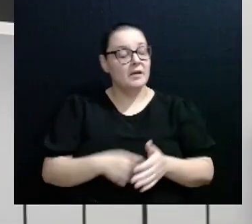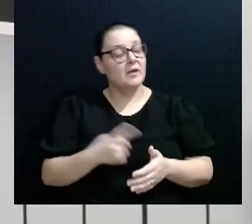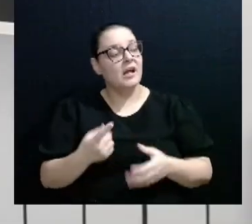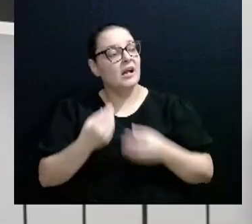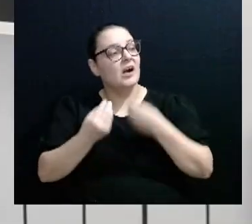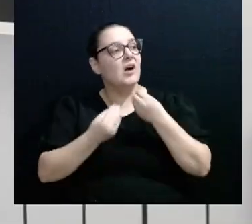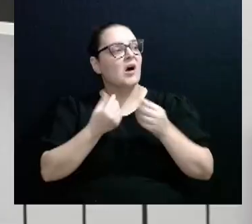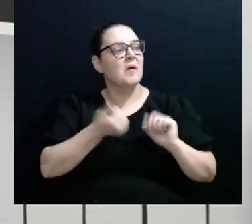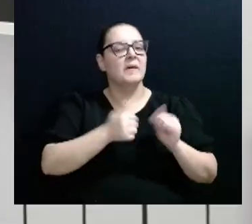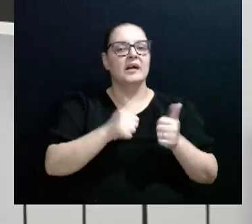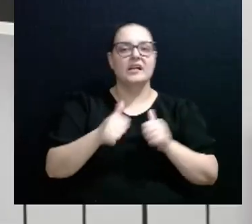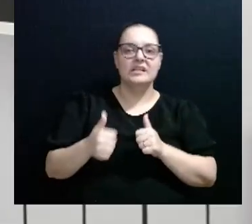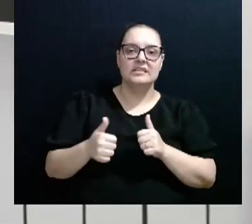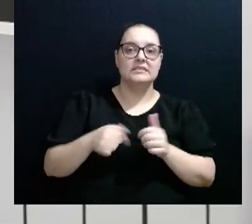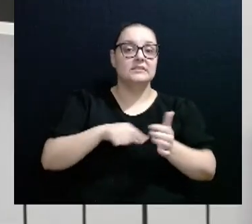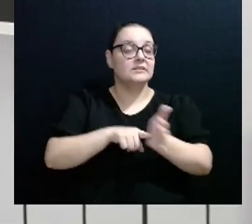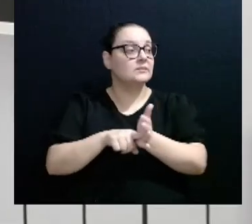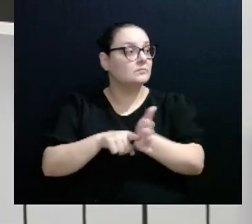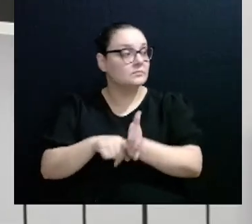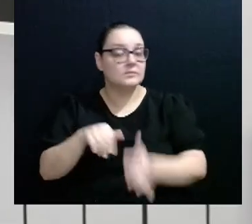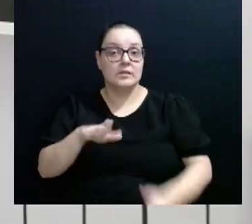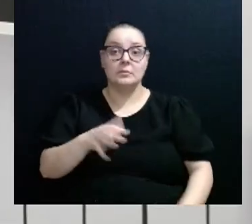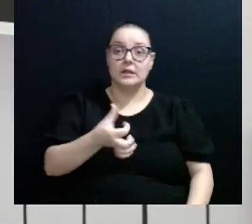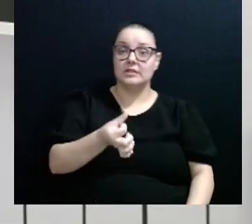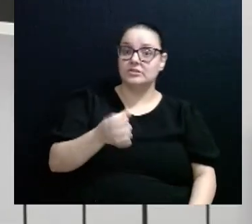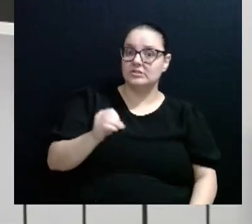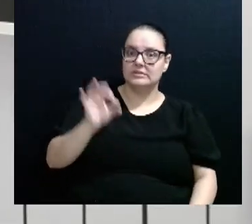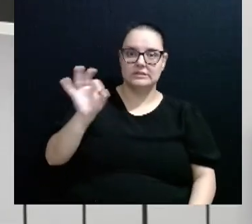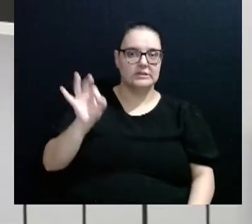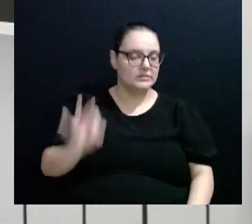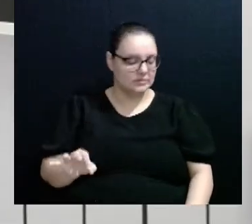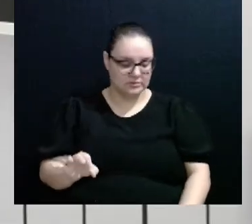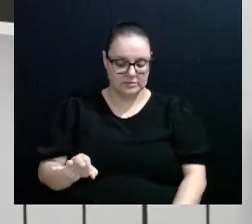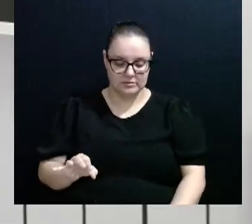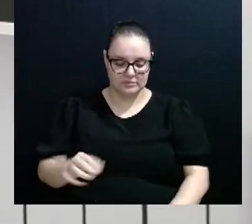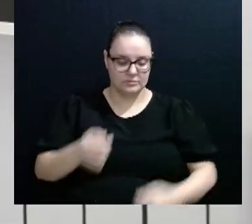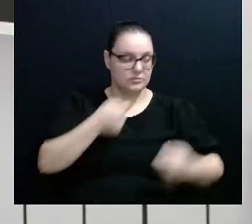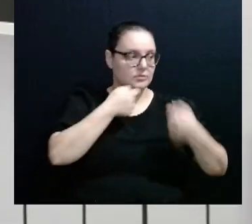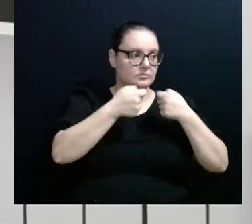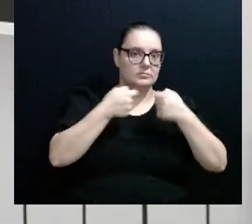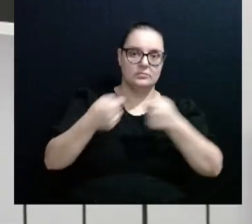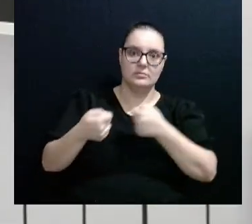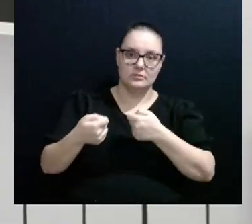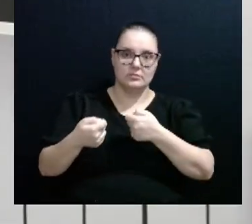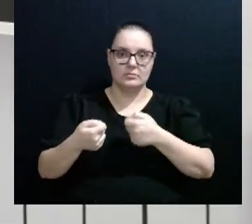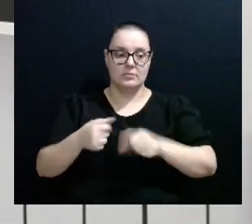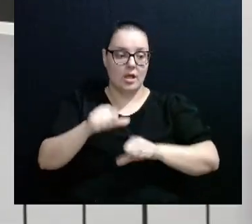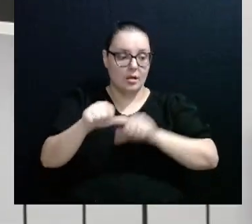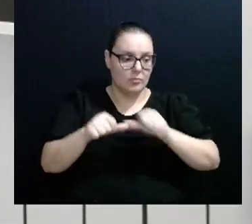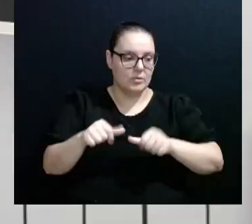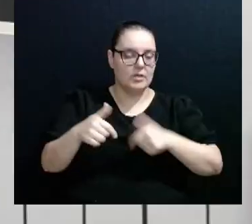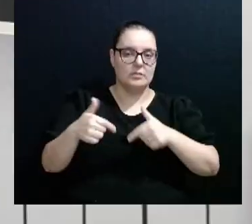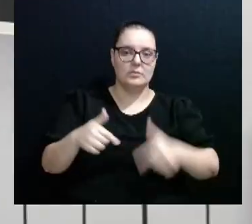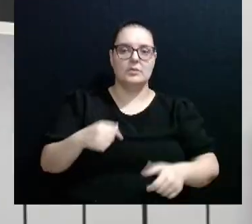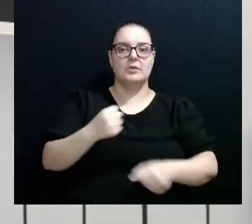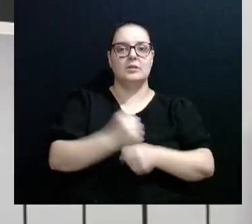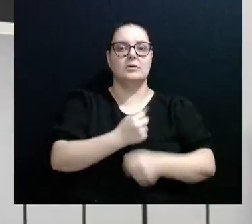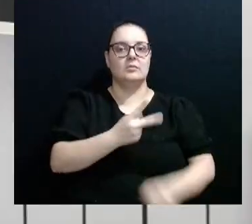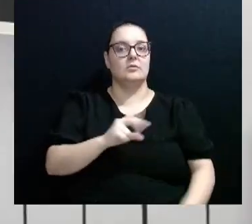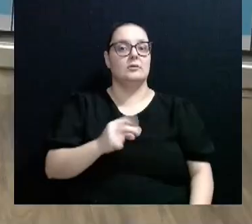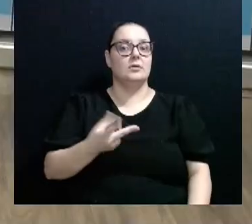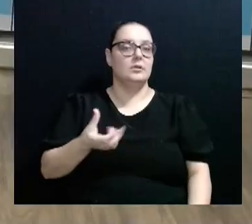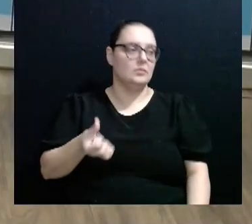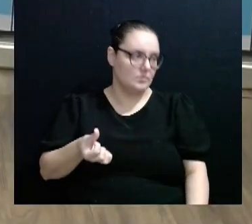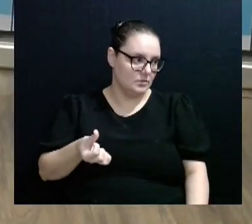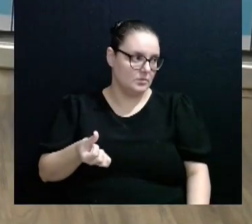essa pesquisa aí? Mais de 60% dos entrevistados querem mudar de emprego neste ano de 2026. O que isso te